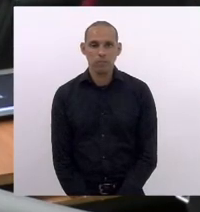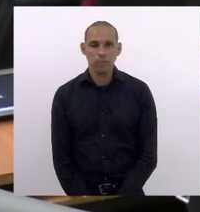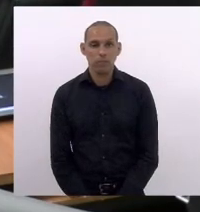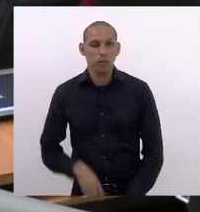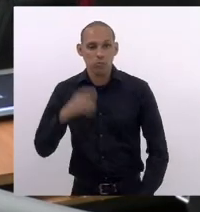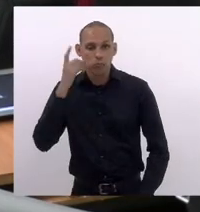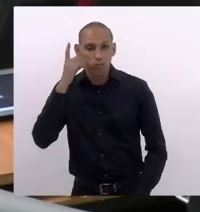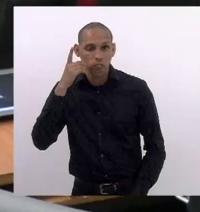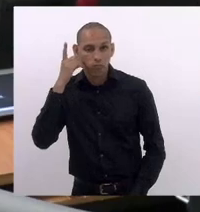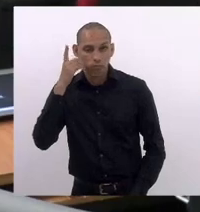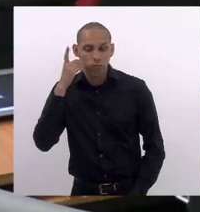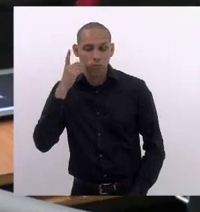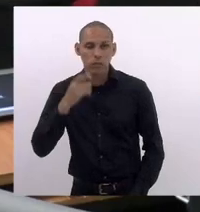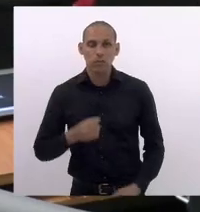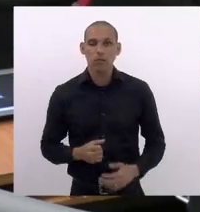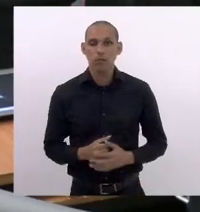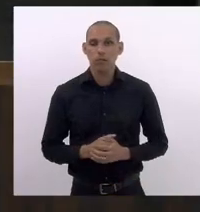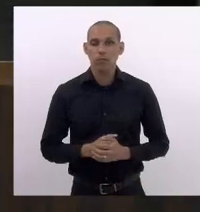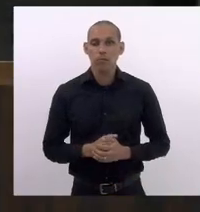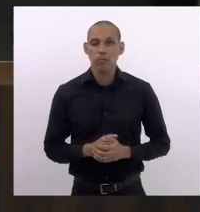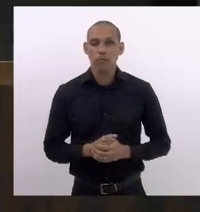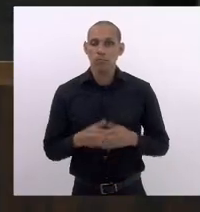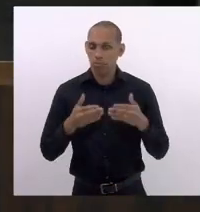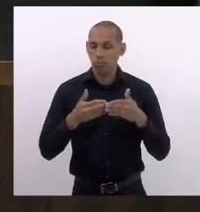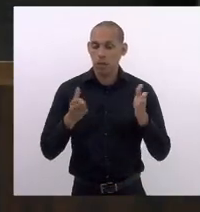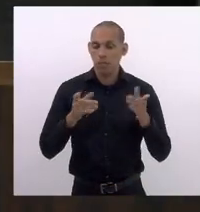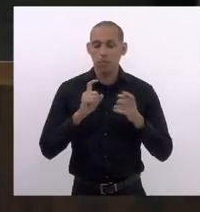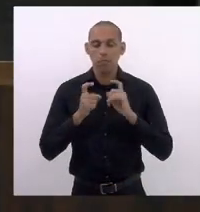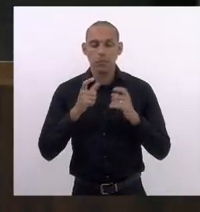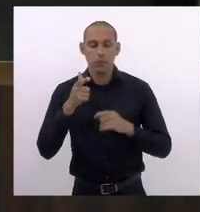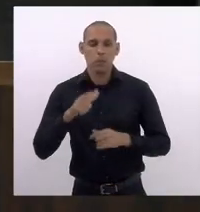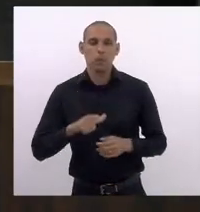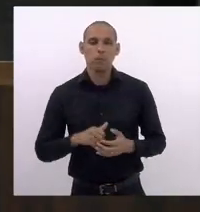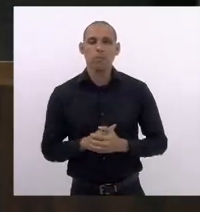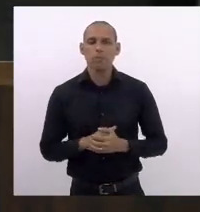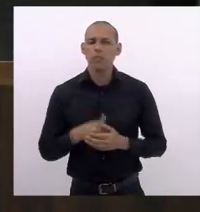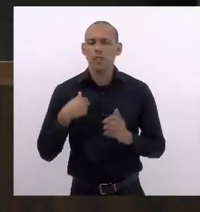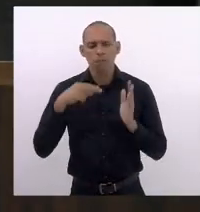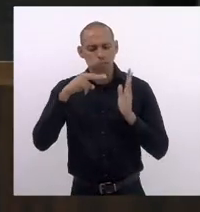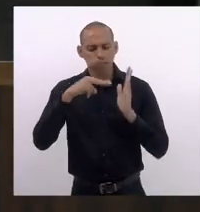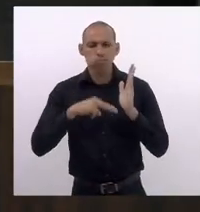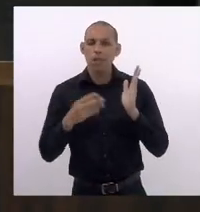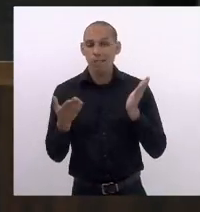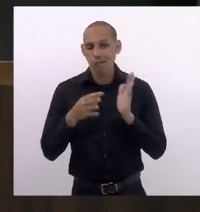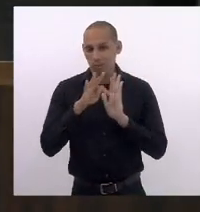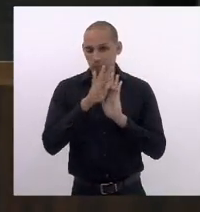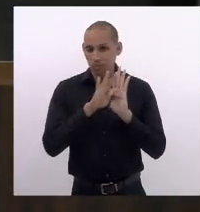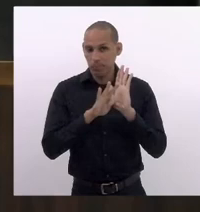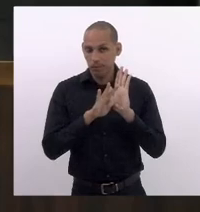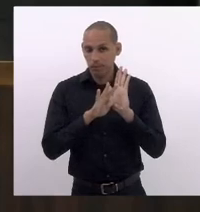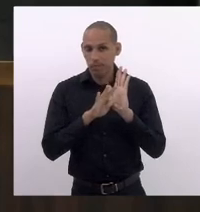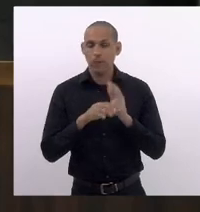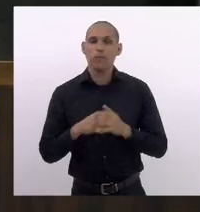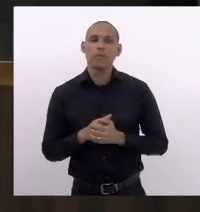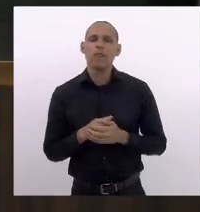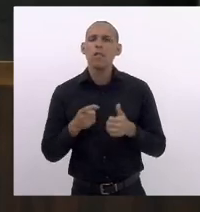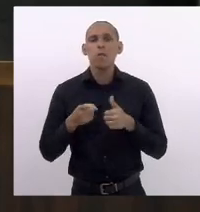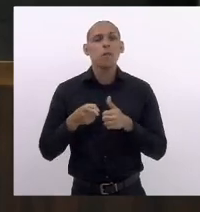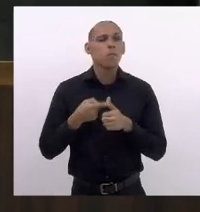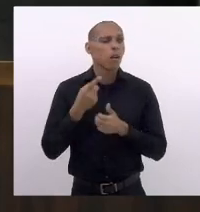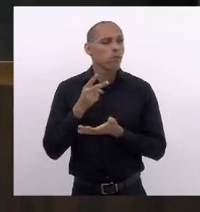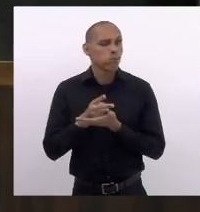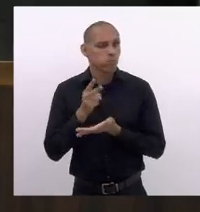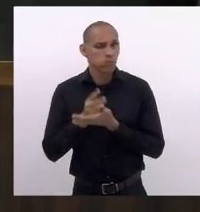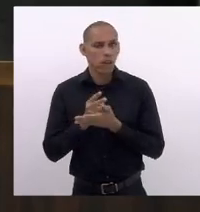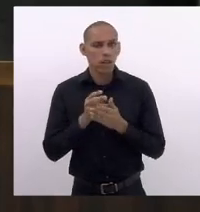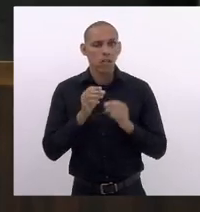Deputados, está reaberta a sessão. Eu estou lendo agora aqui o texto. Primeiro, continua de